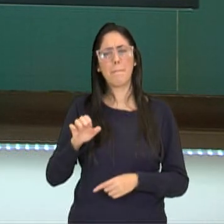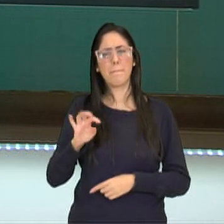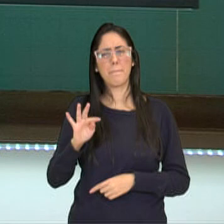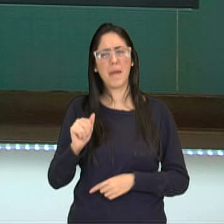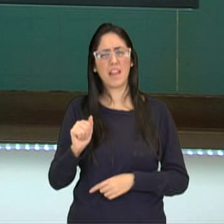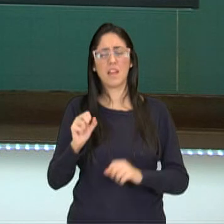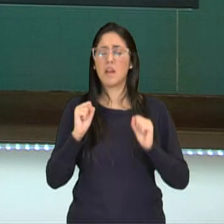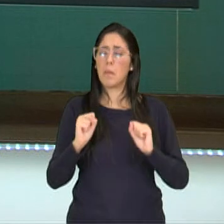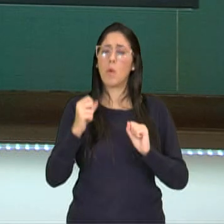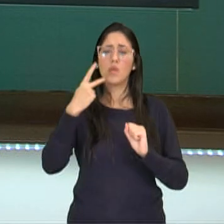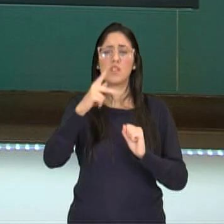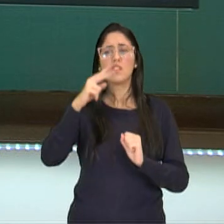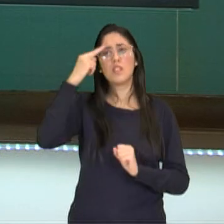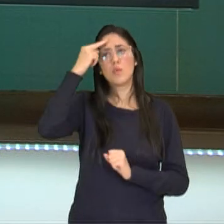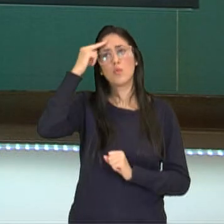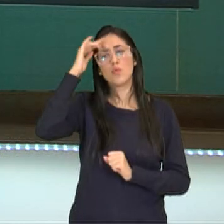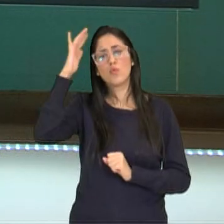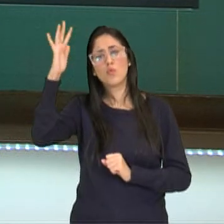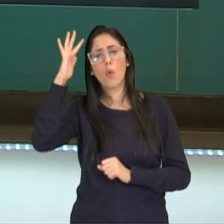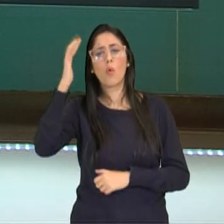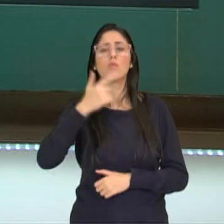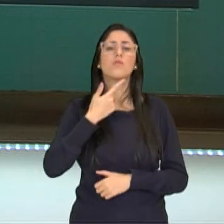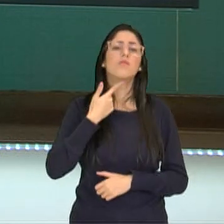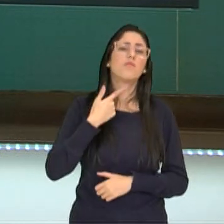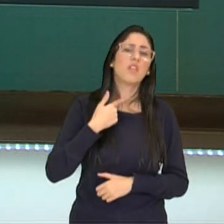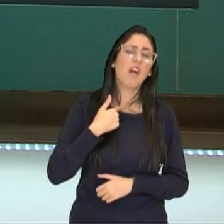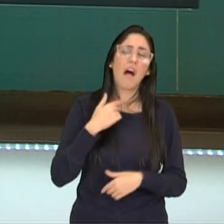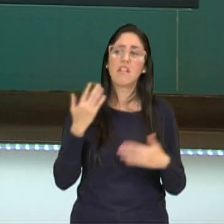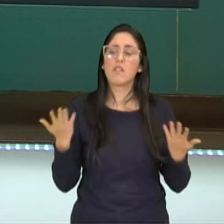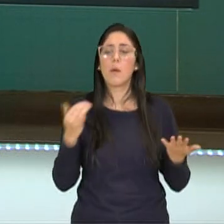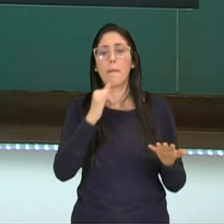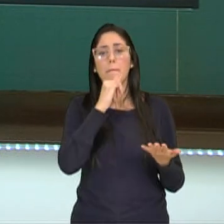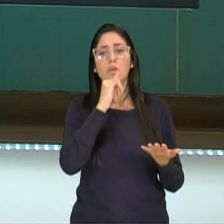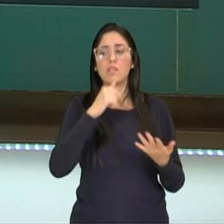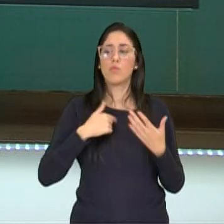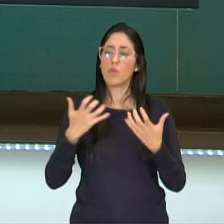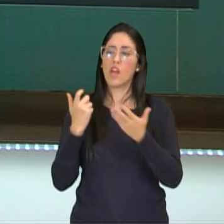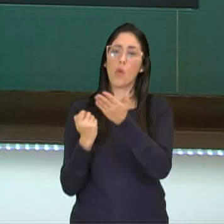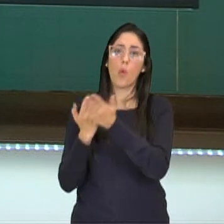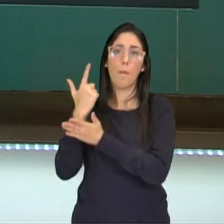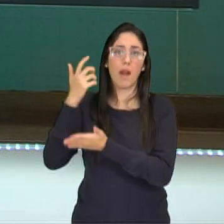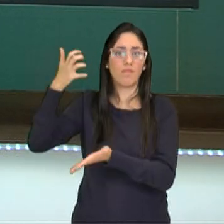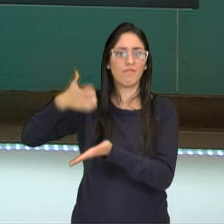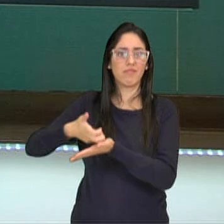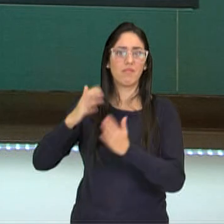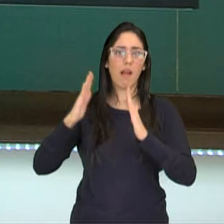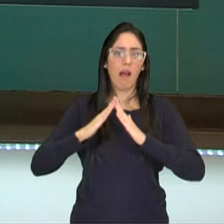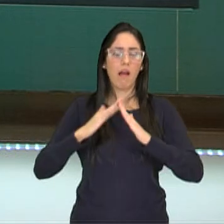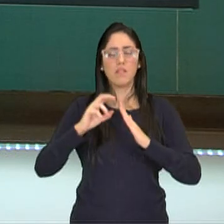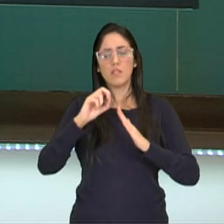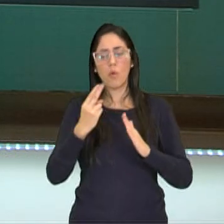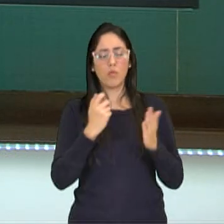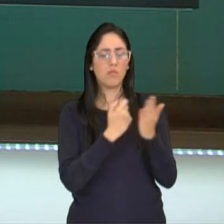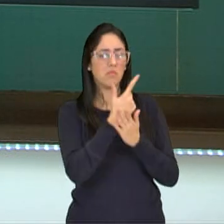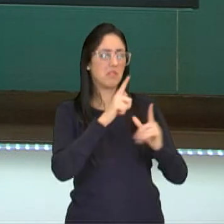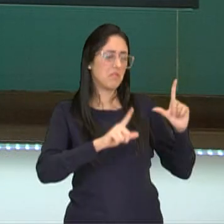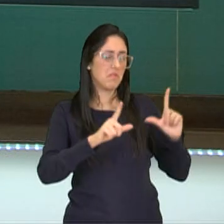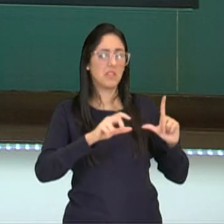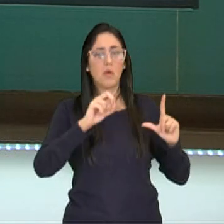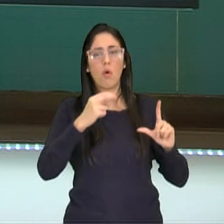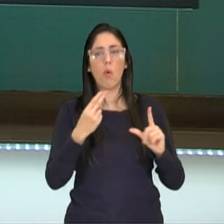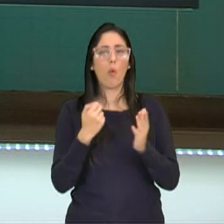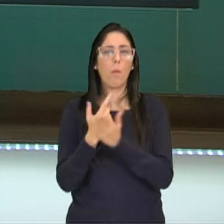seus sonhos de consumo que você quer atingir. Por exemplo, a compra de uma casa, a compra de uma televisão, de um celular novo,